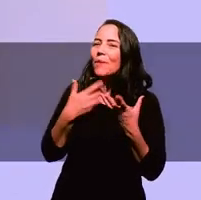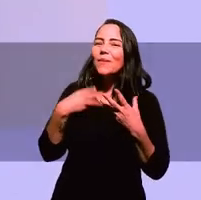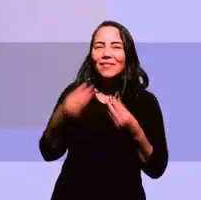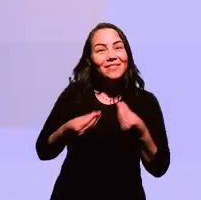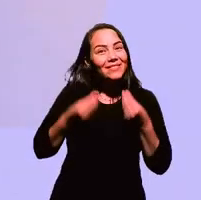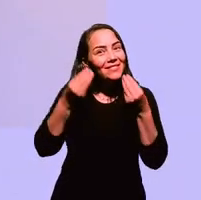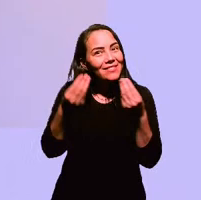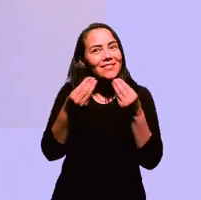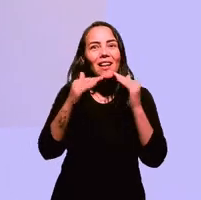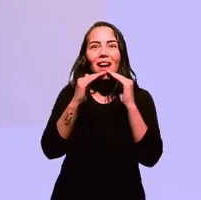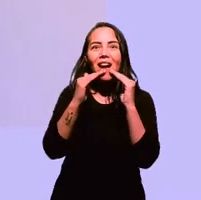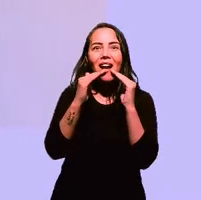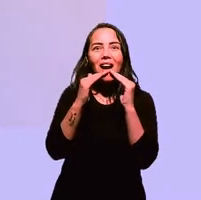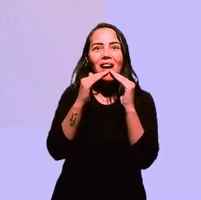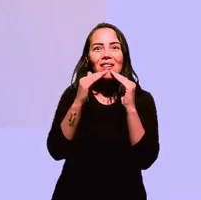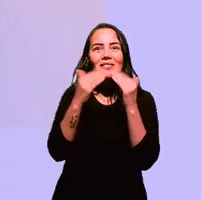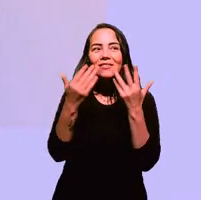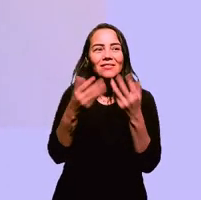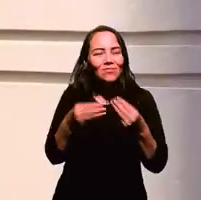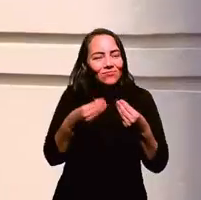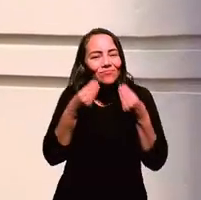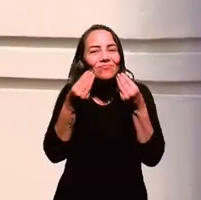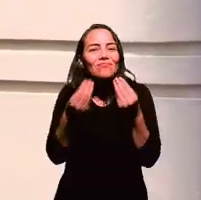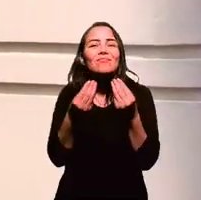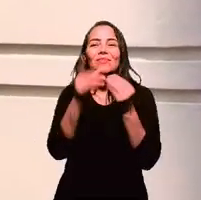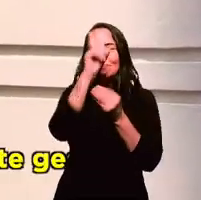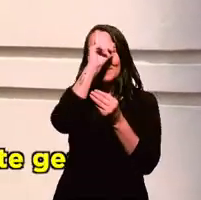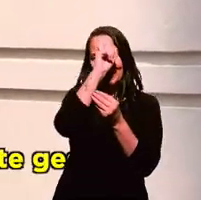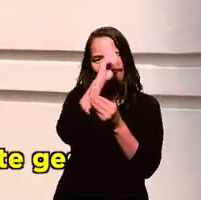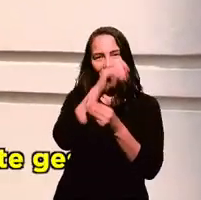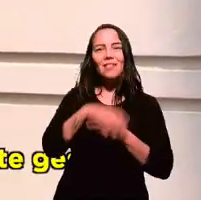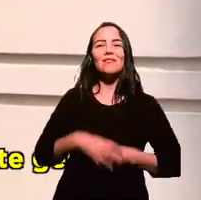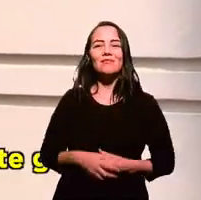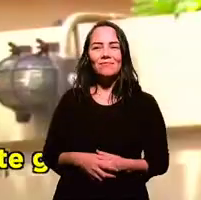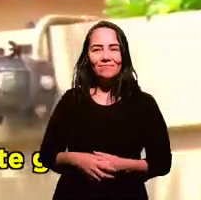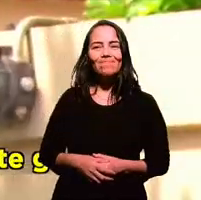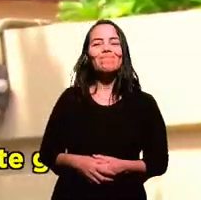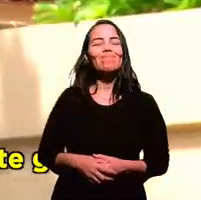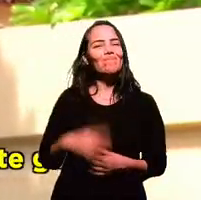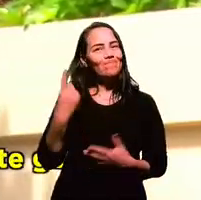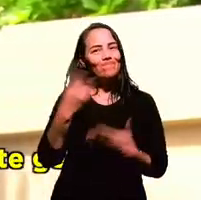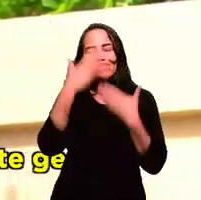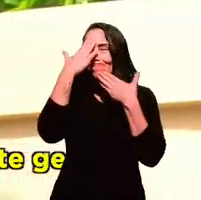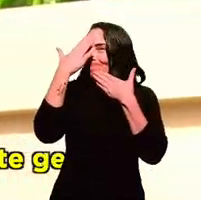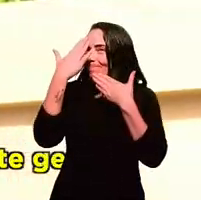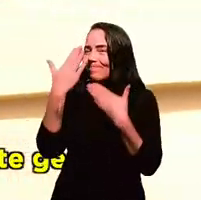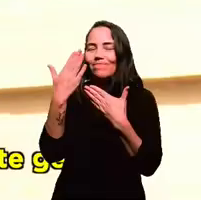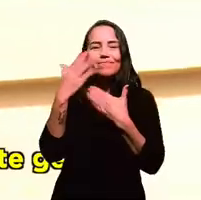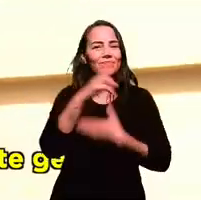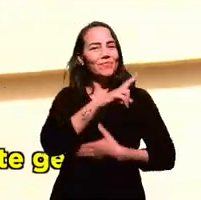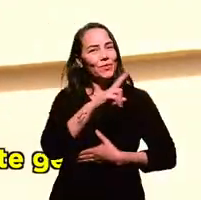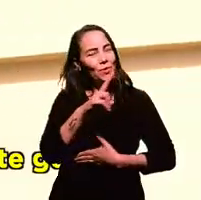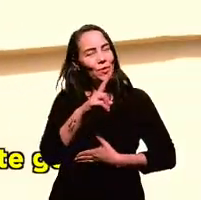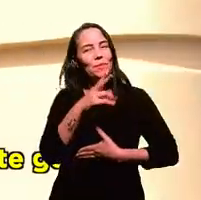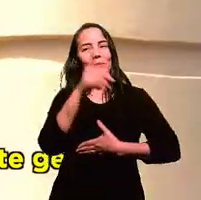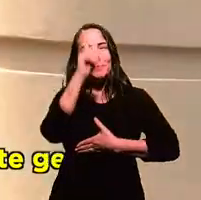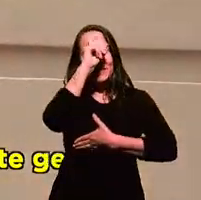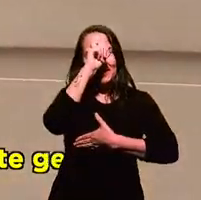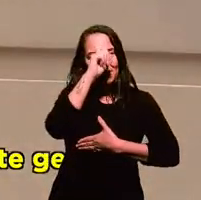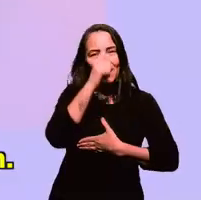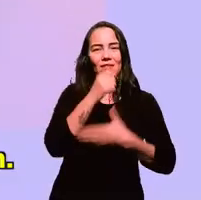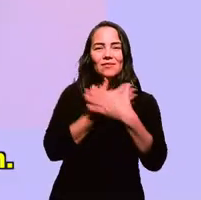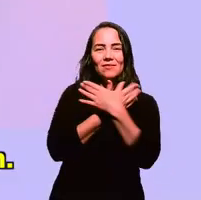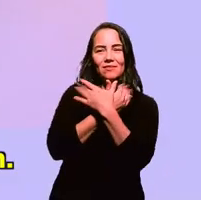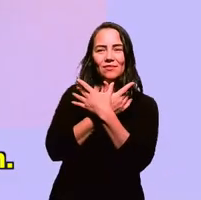fazer a doação de energia solar aqui para casa. Agradecer de coração, em nome do Hospital São José, esse